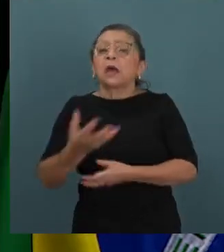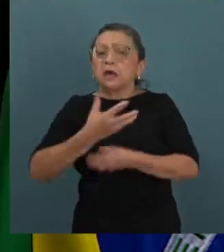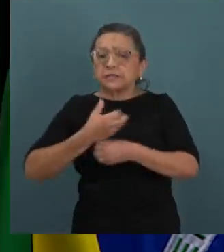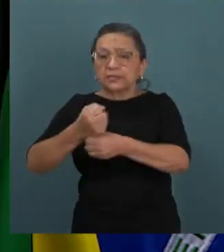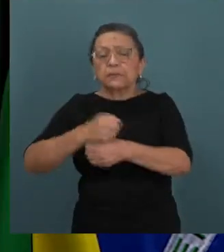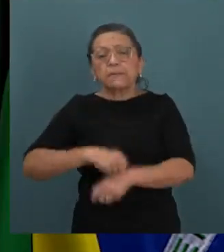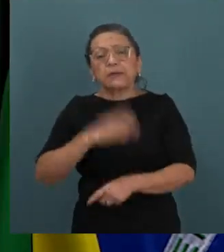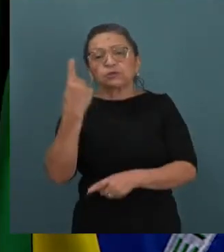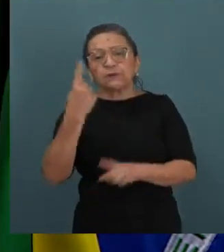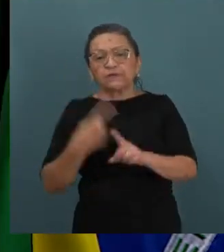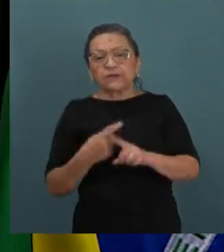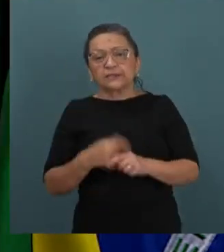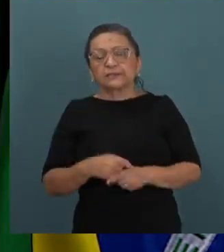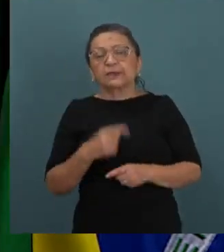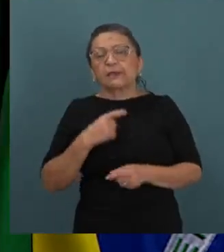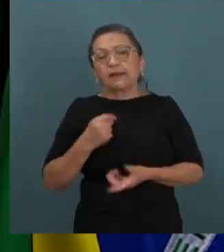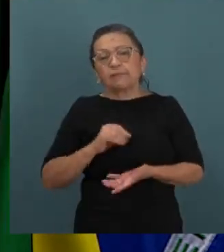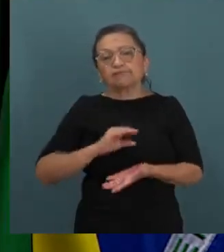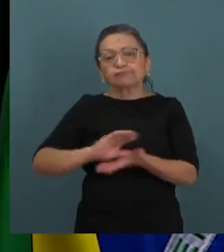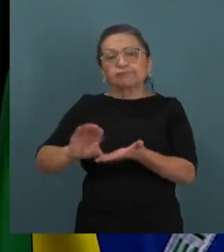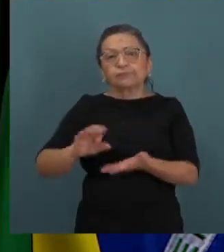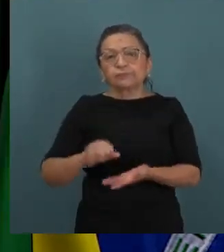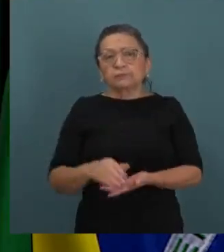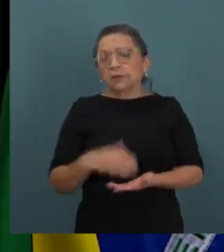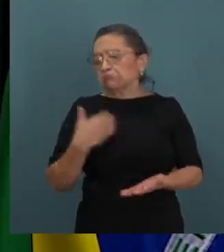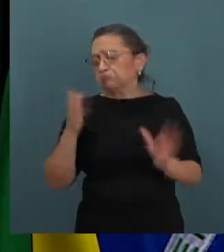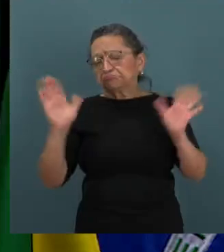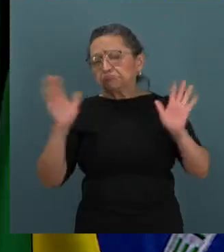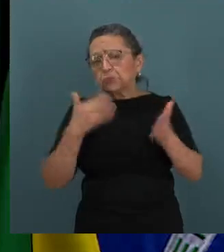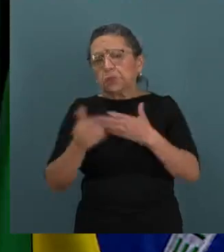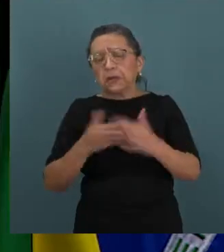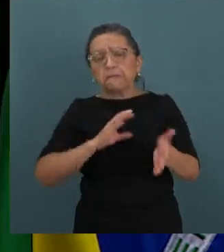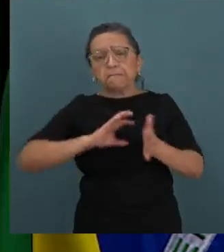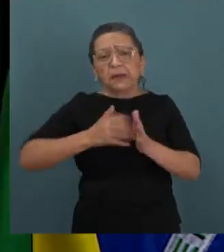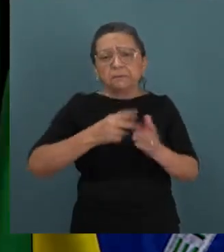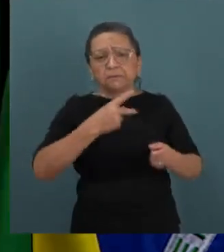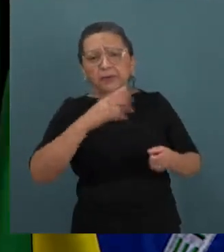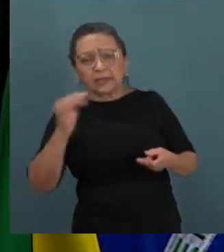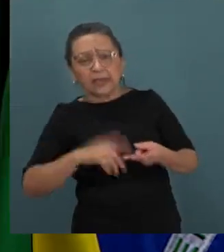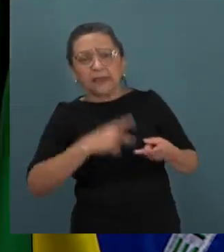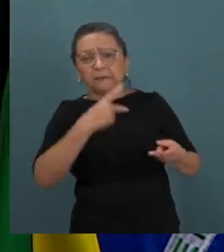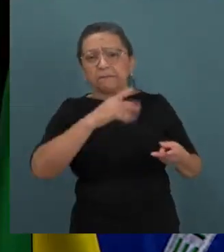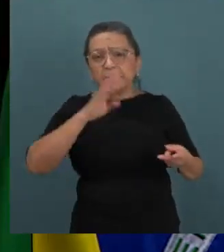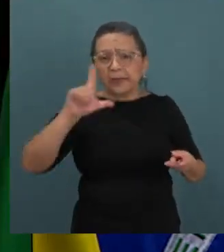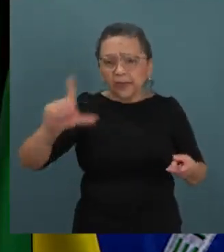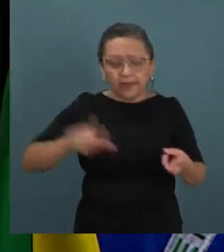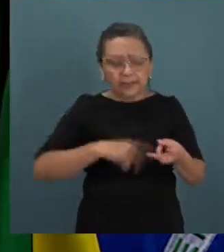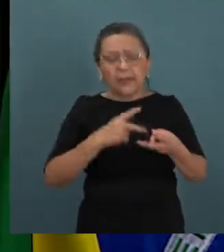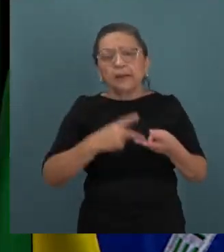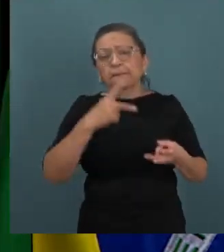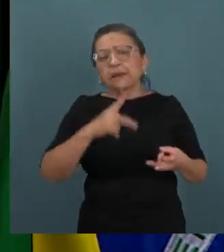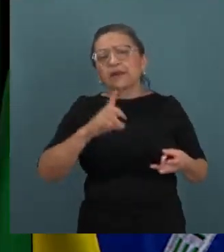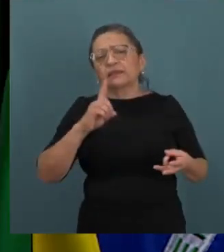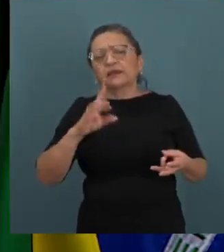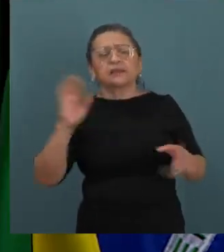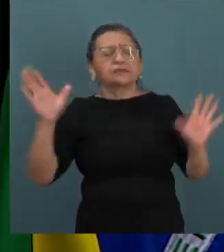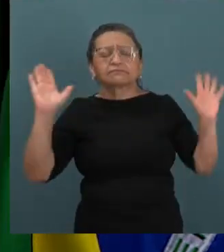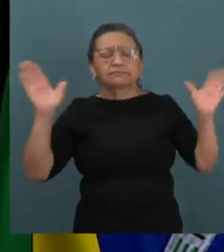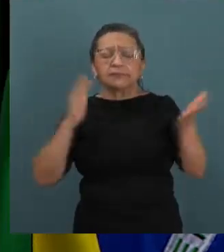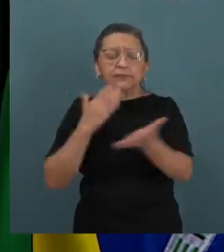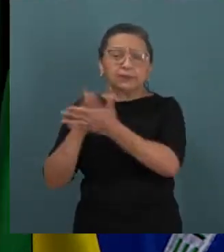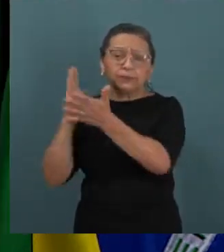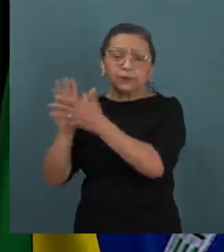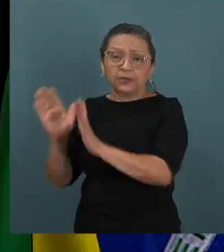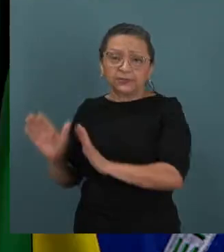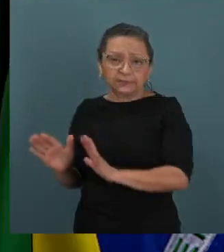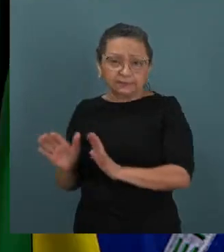de uma vez, emendas do nosso gabinete. Independente se é do PT, do PL, do PDT, do Podemos, não importa.